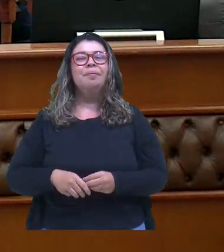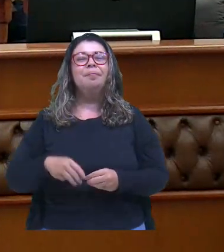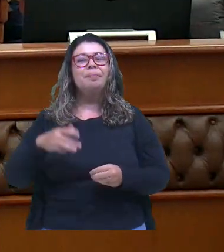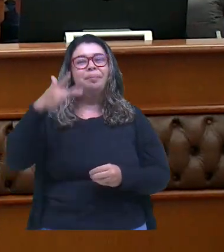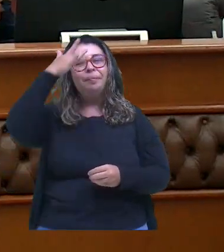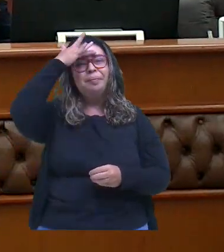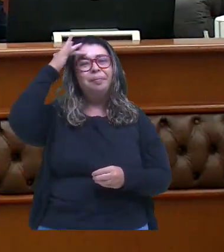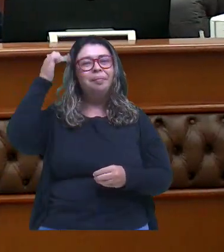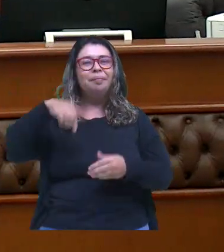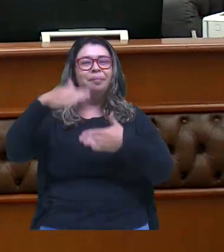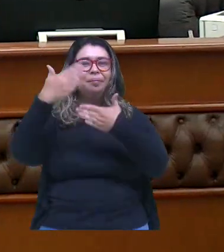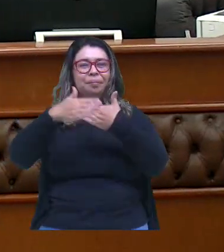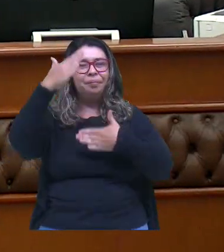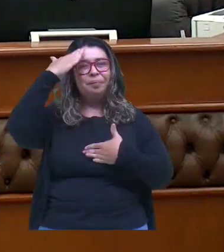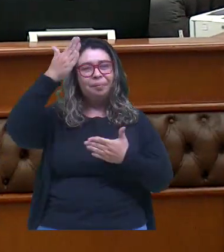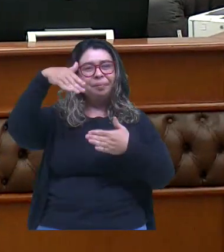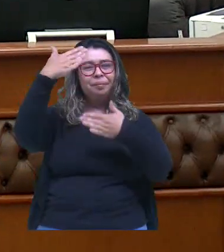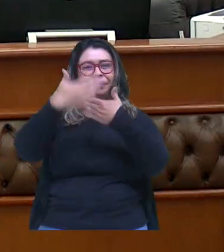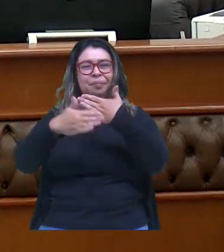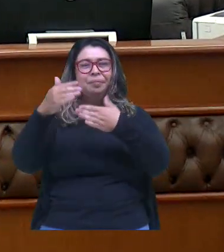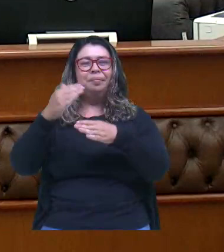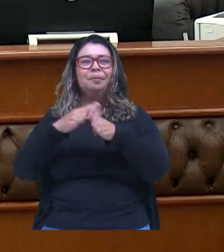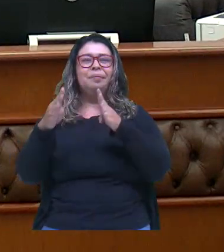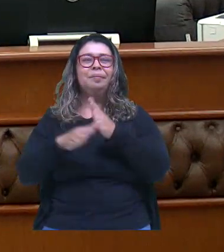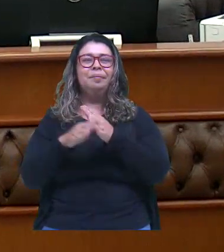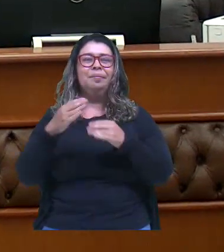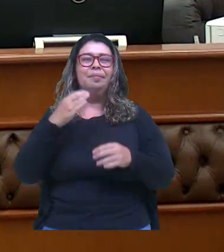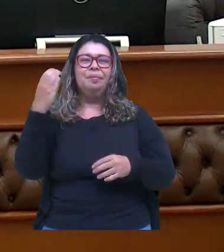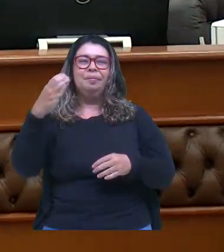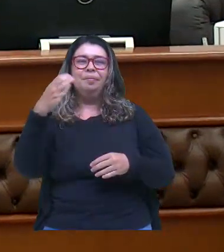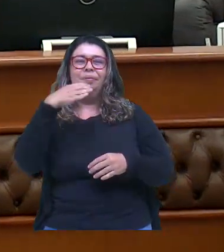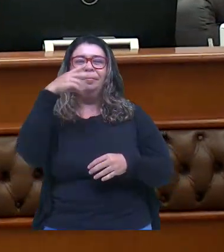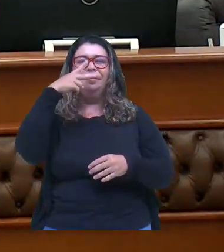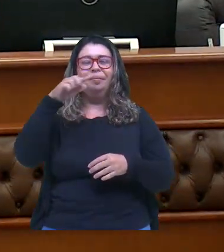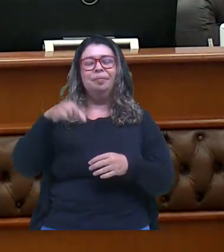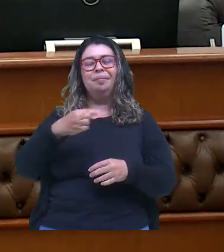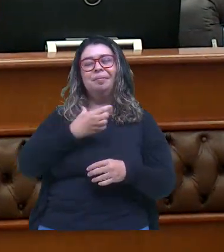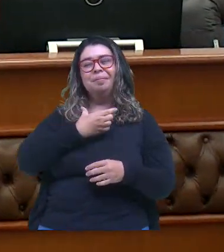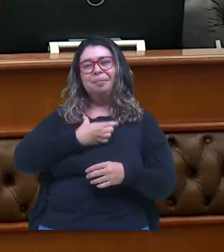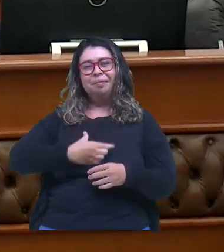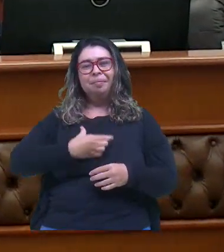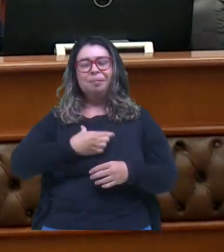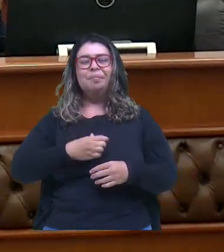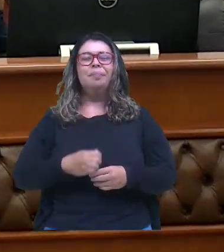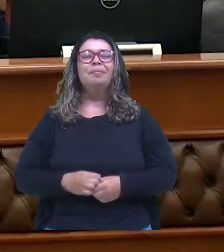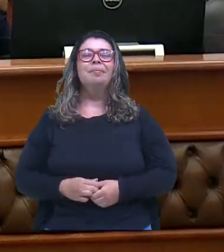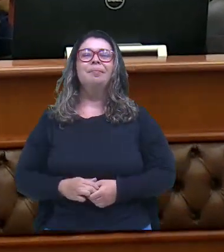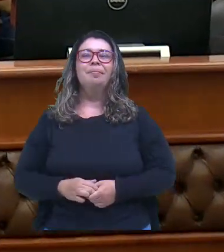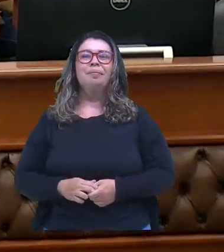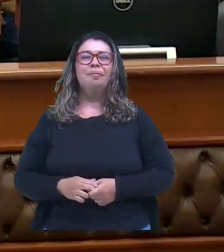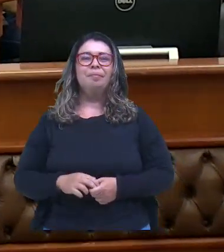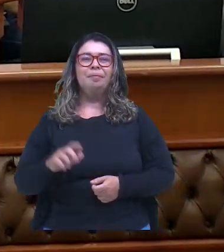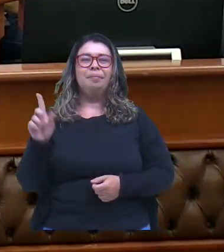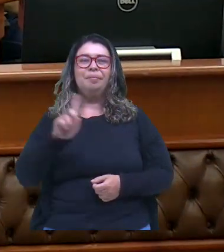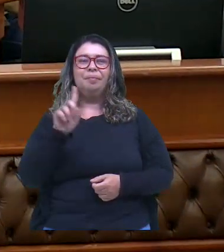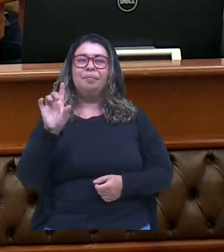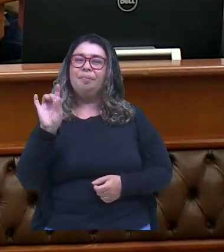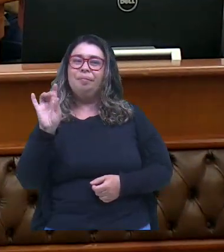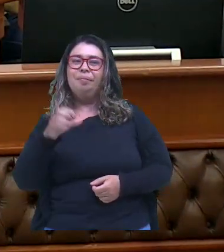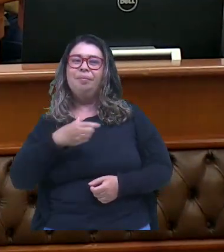de todos. Eu queria dizer que essa medalha, ela não é apenas uma